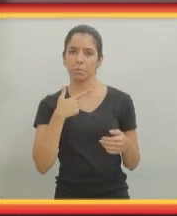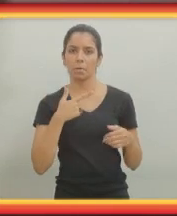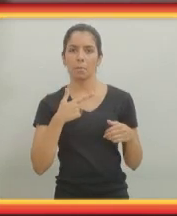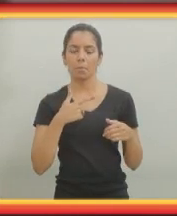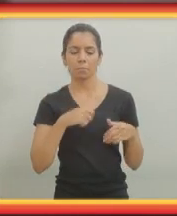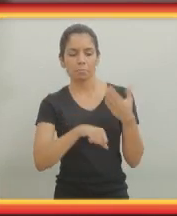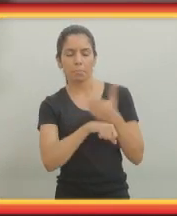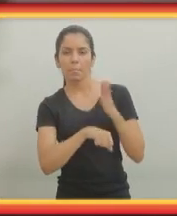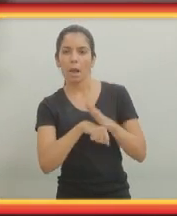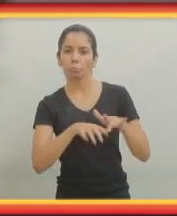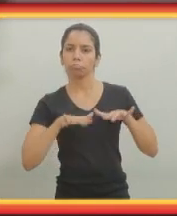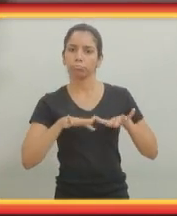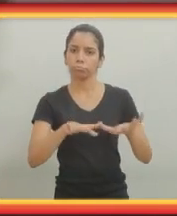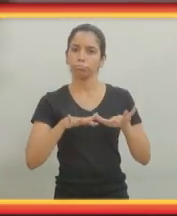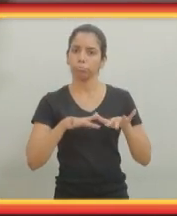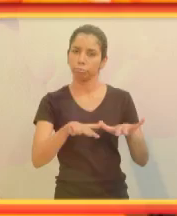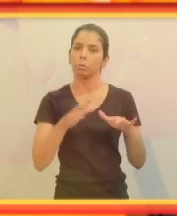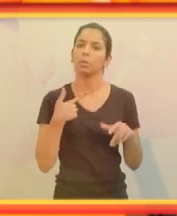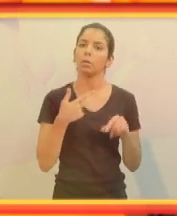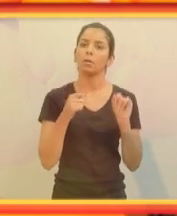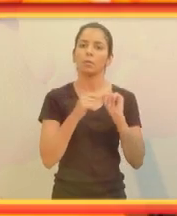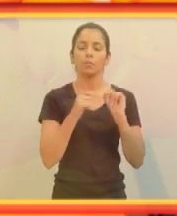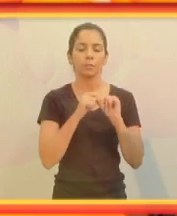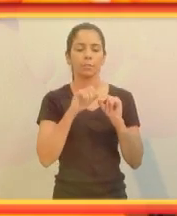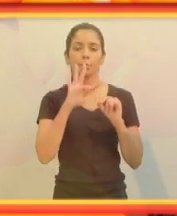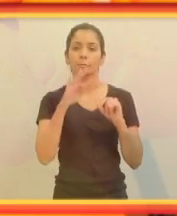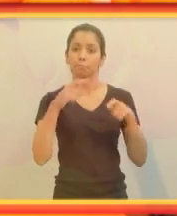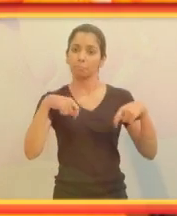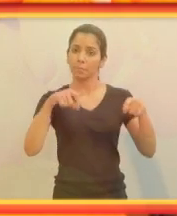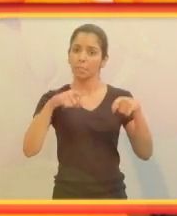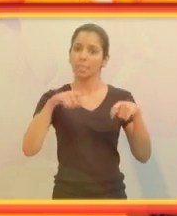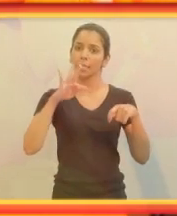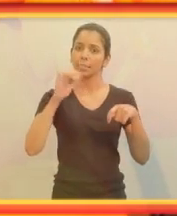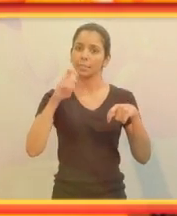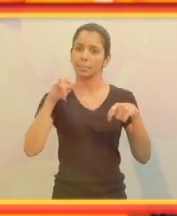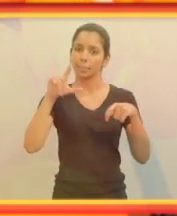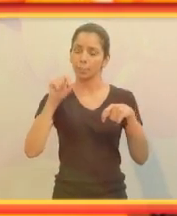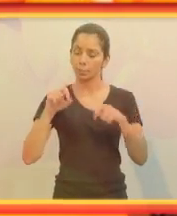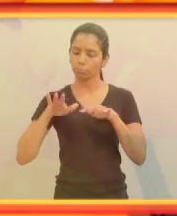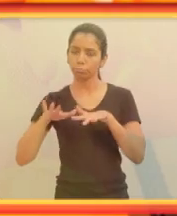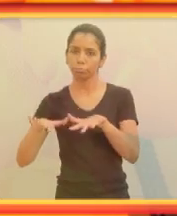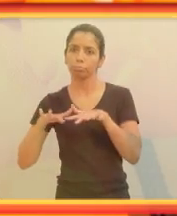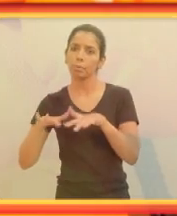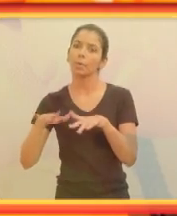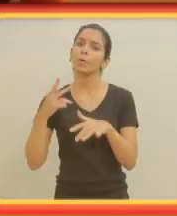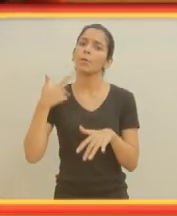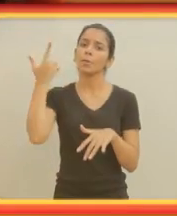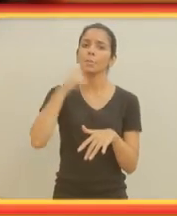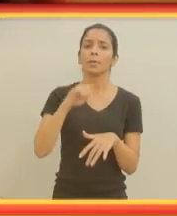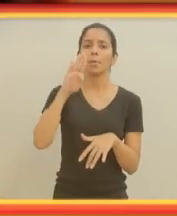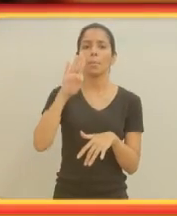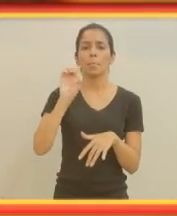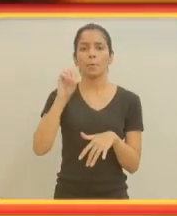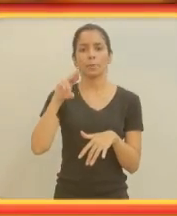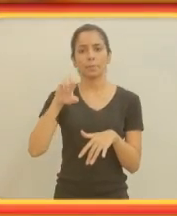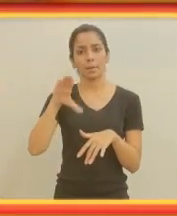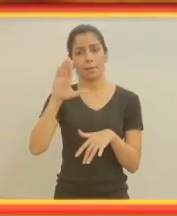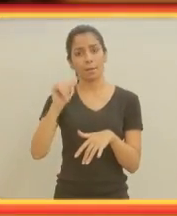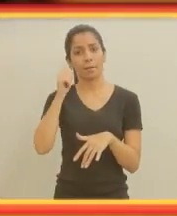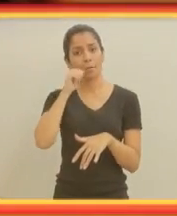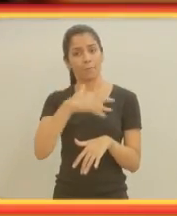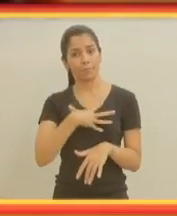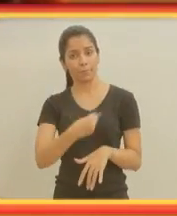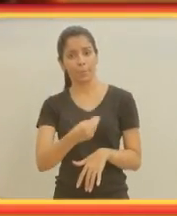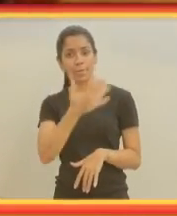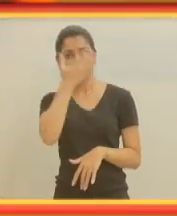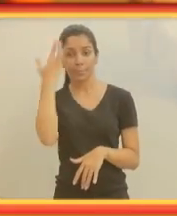certa prática em máquina de costura, juntei tecido e máquina de costura, acabou surgindo uma boneca para minha filha